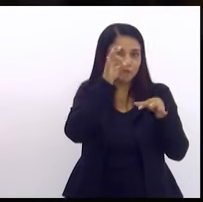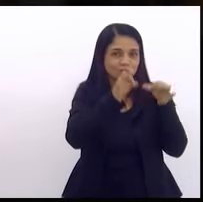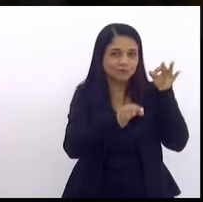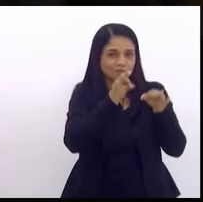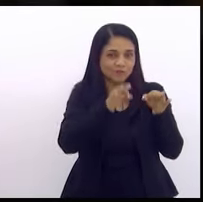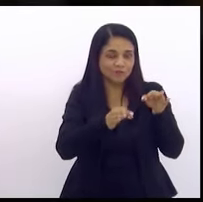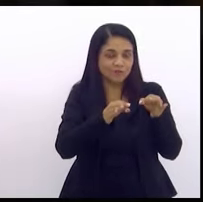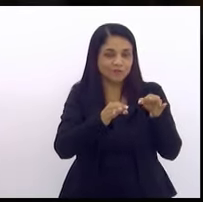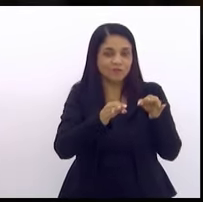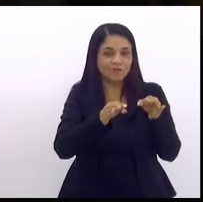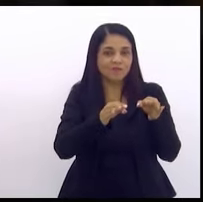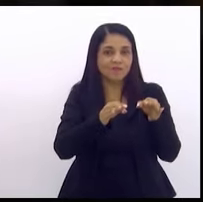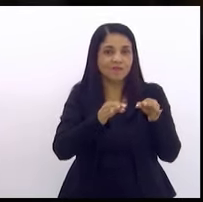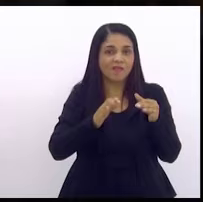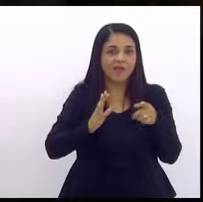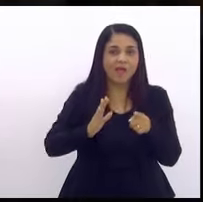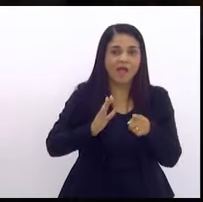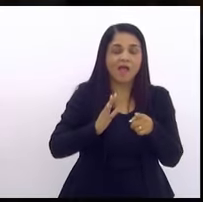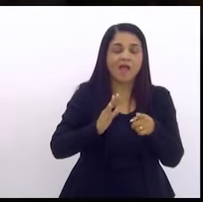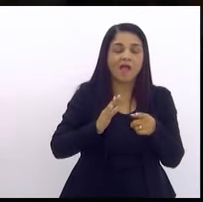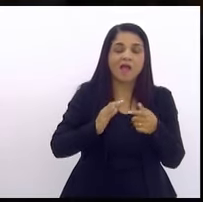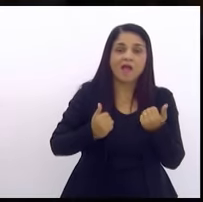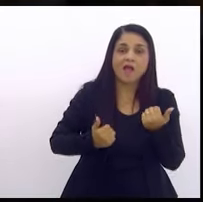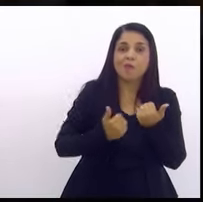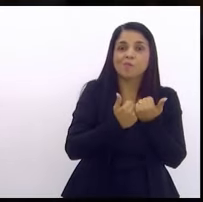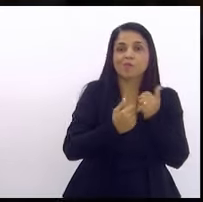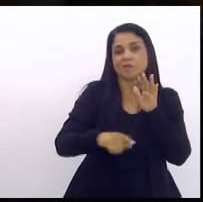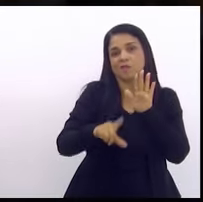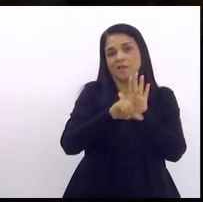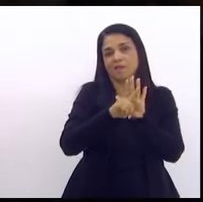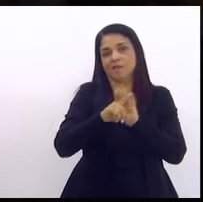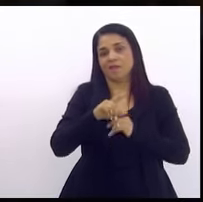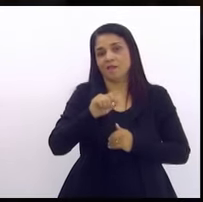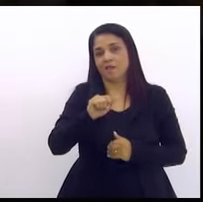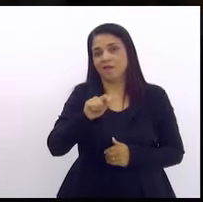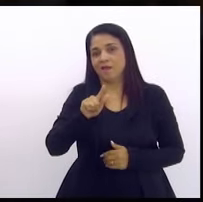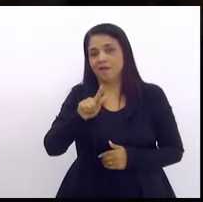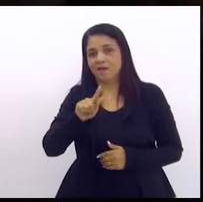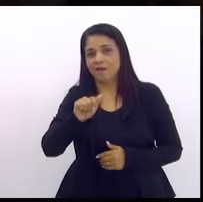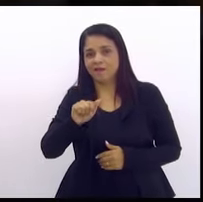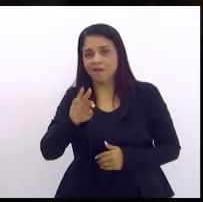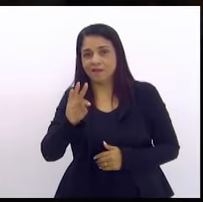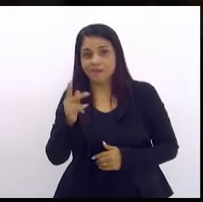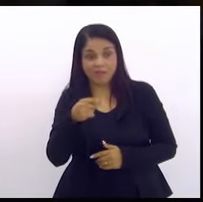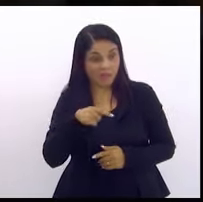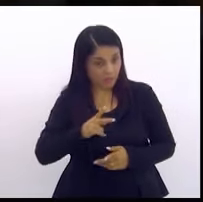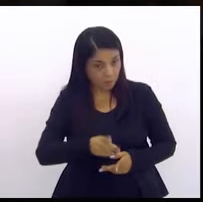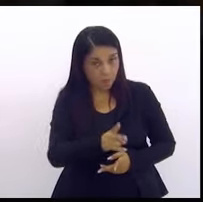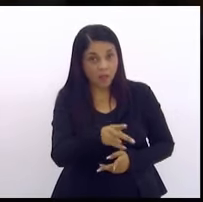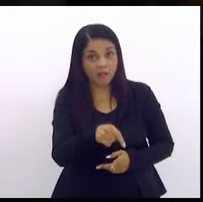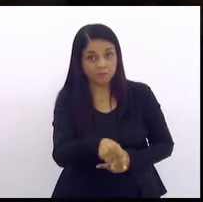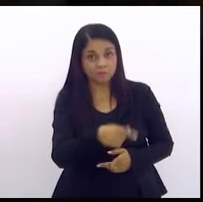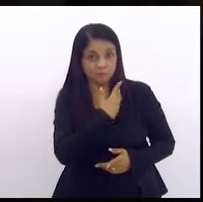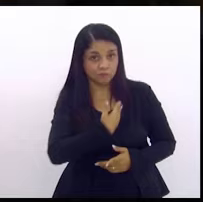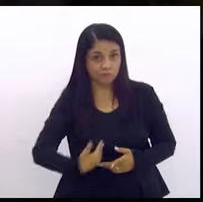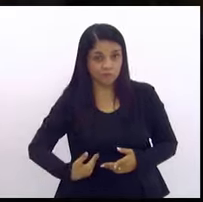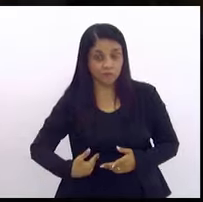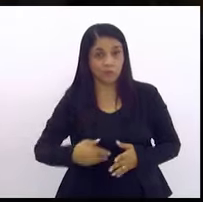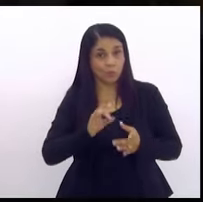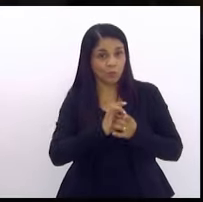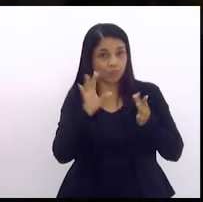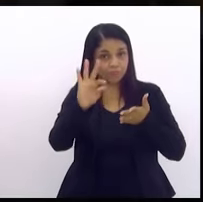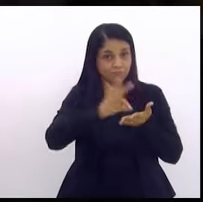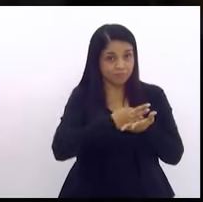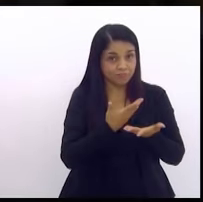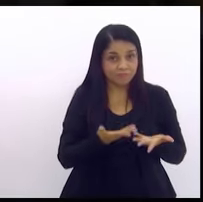da Lei Agatha. Ora, estamos falando de uma lei que o próprio governador sancionou e que ele mesmo, diante de